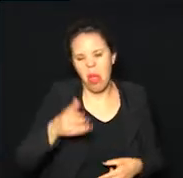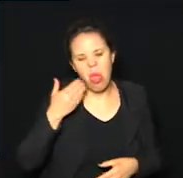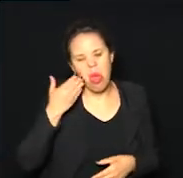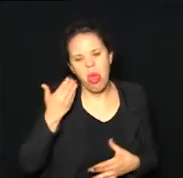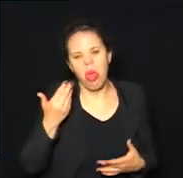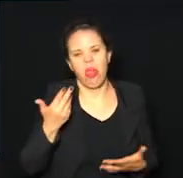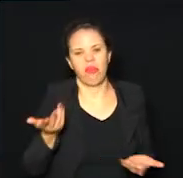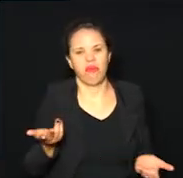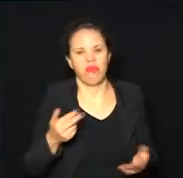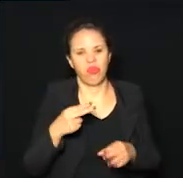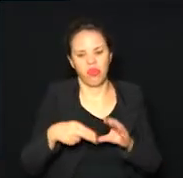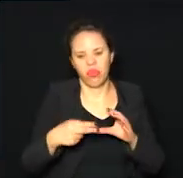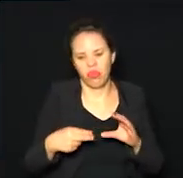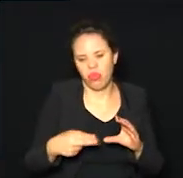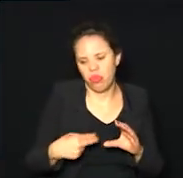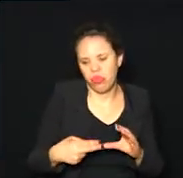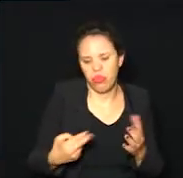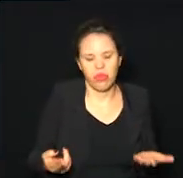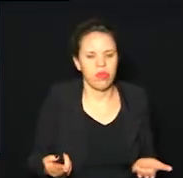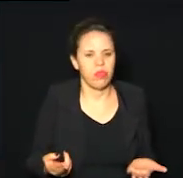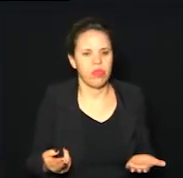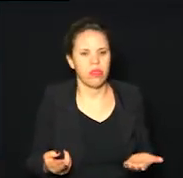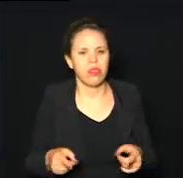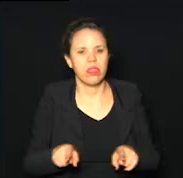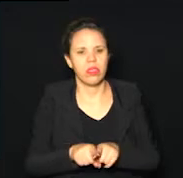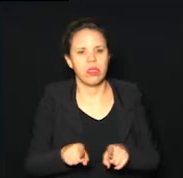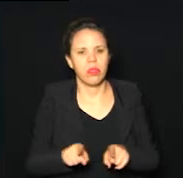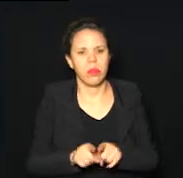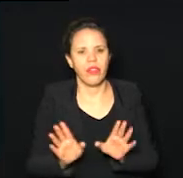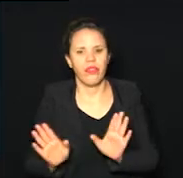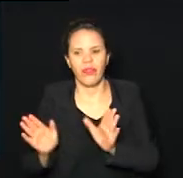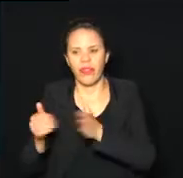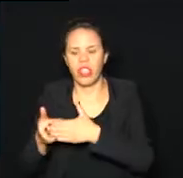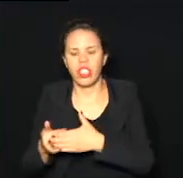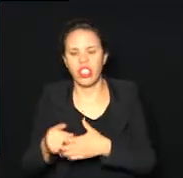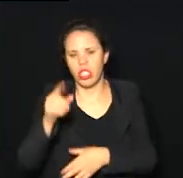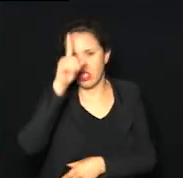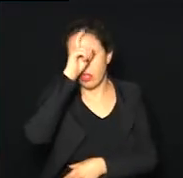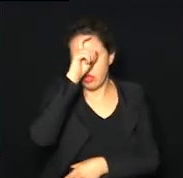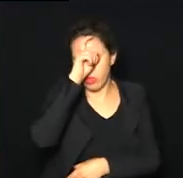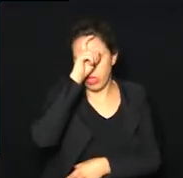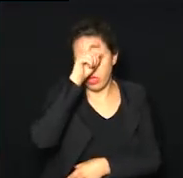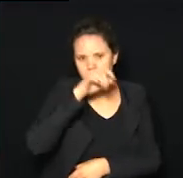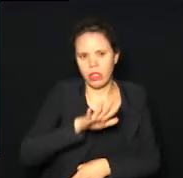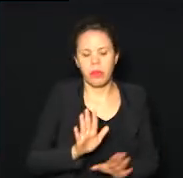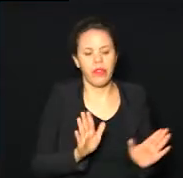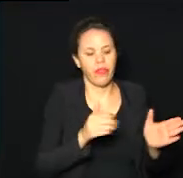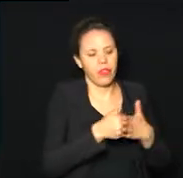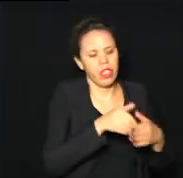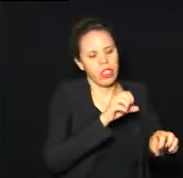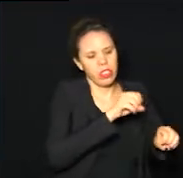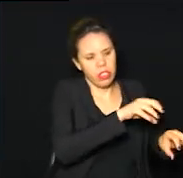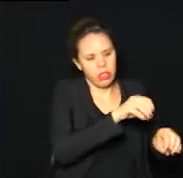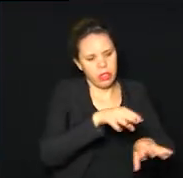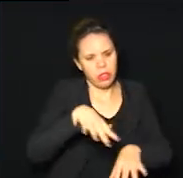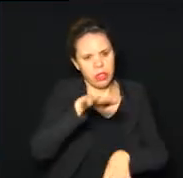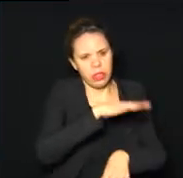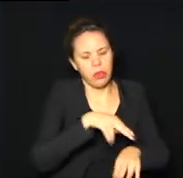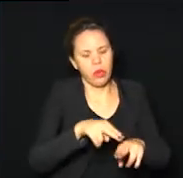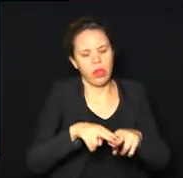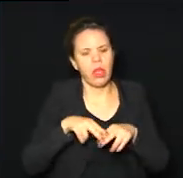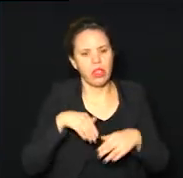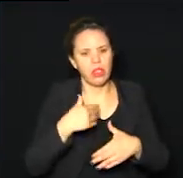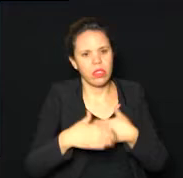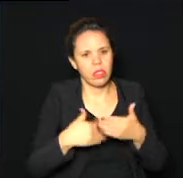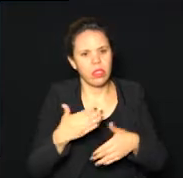E, mais do que isso, né? Desmonte dos hospitais e desmonte da educação, por